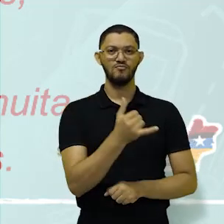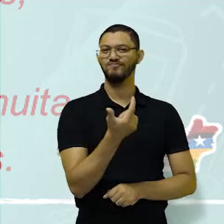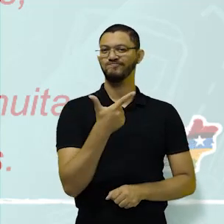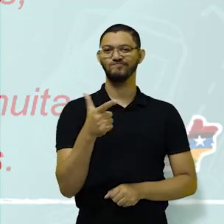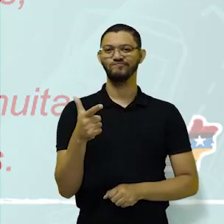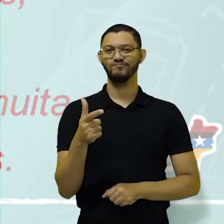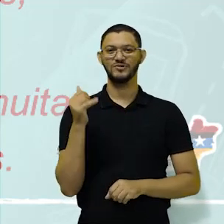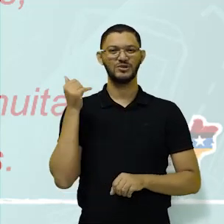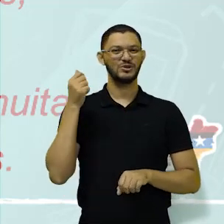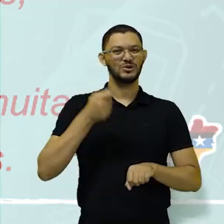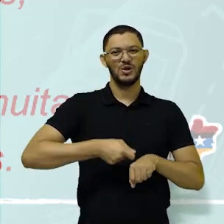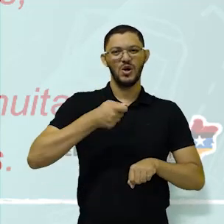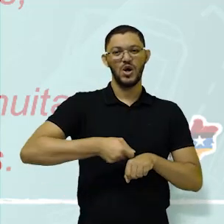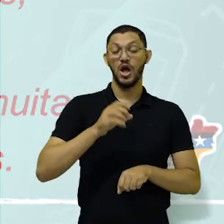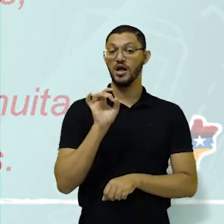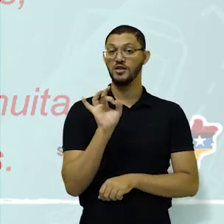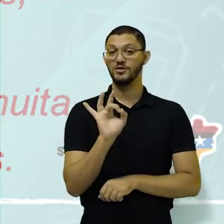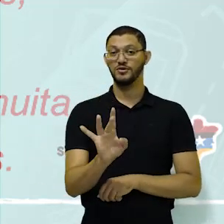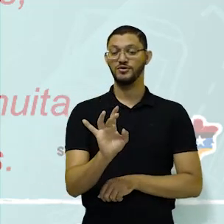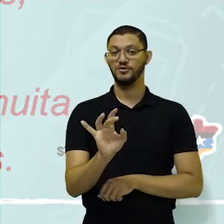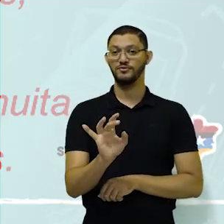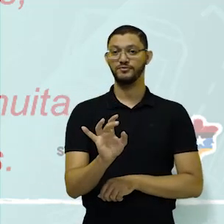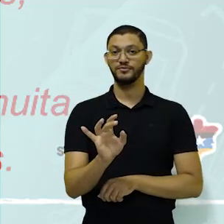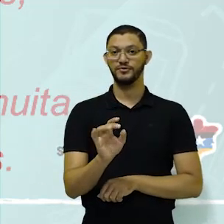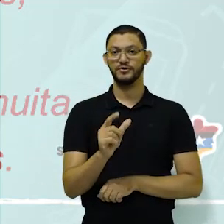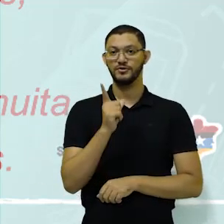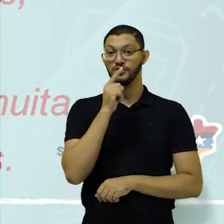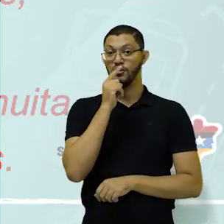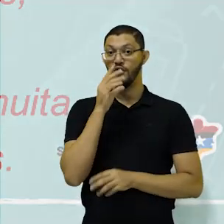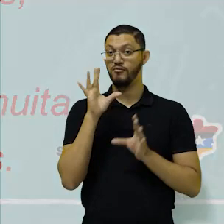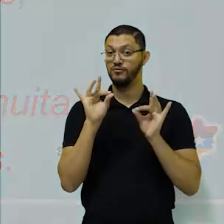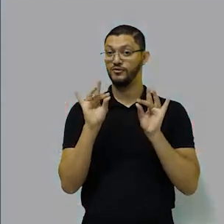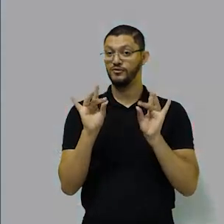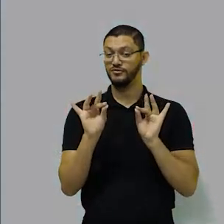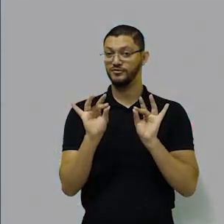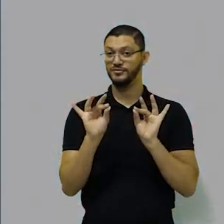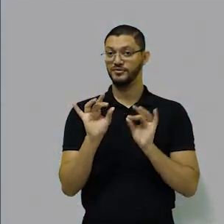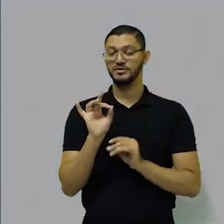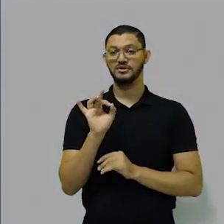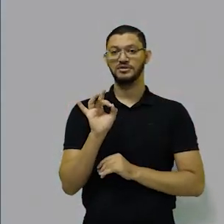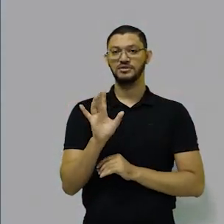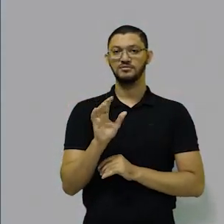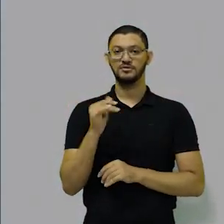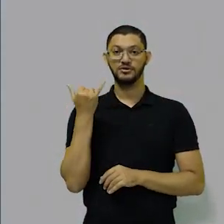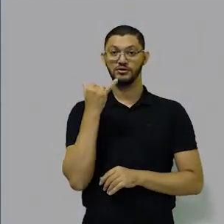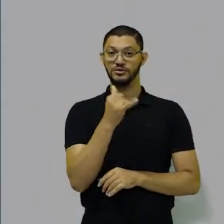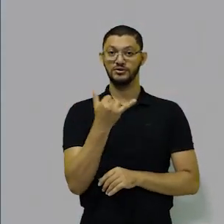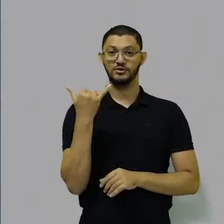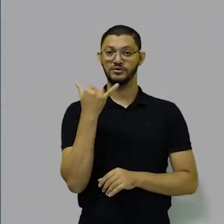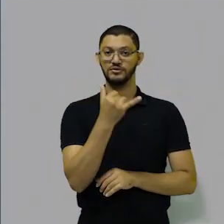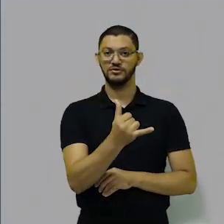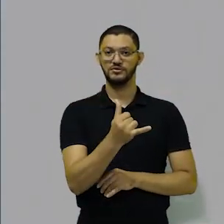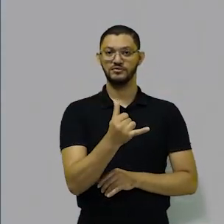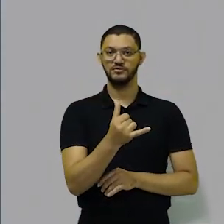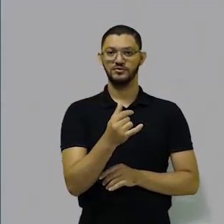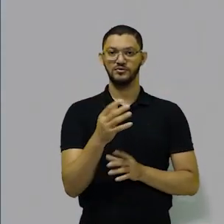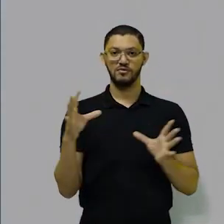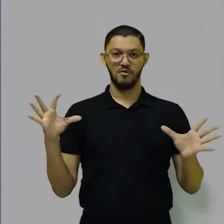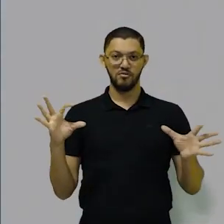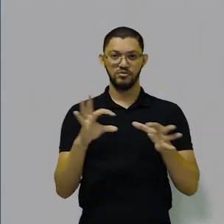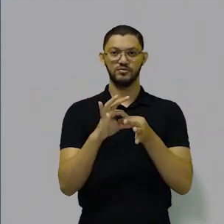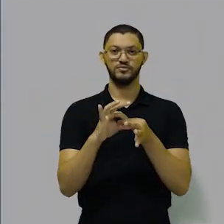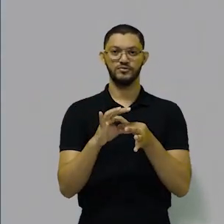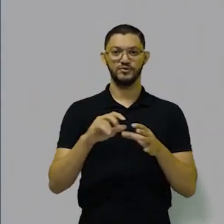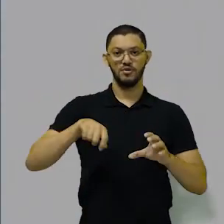estado sólido, só no estado líquido, né? Ou seja, eles conduzem corrente elétrica quando fundidos ou